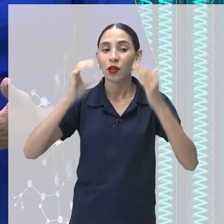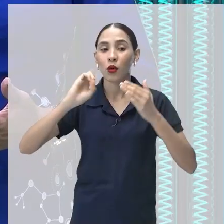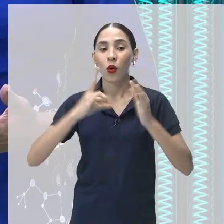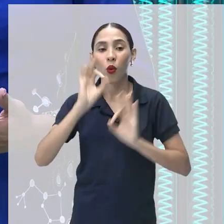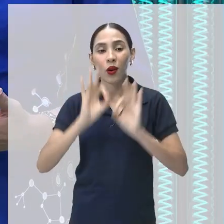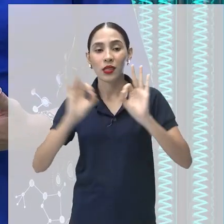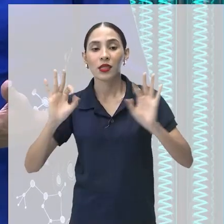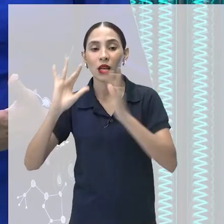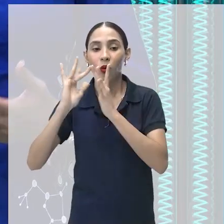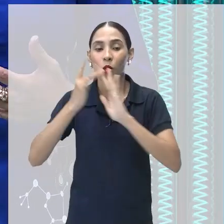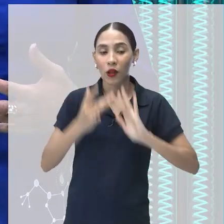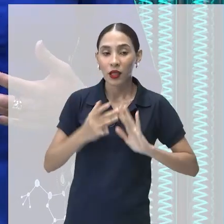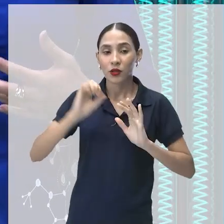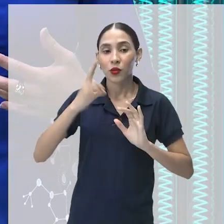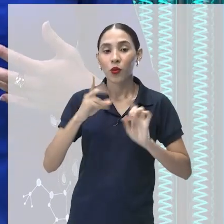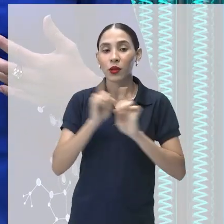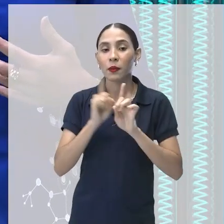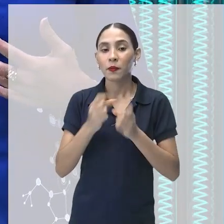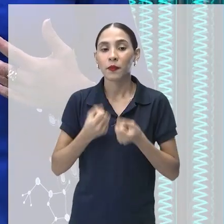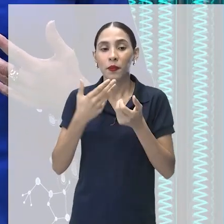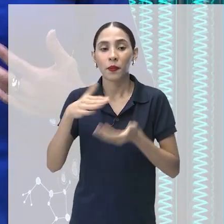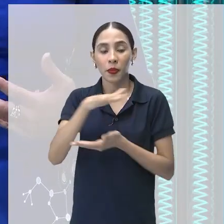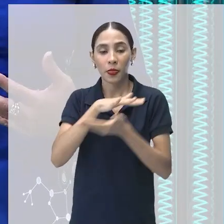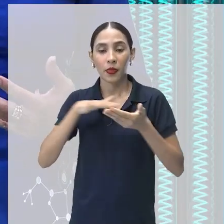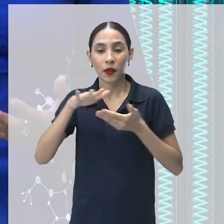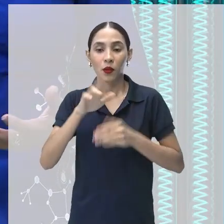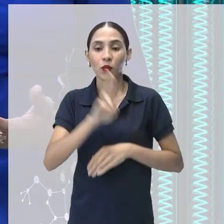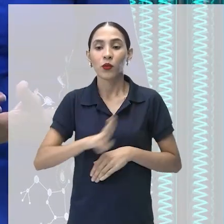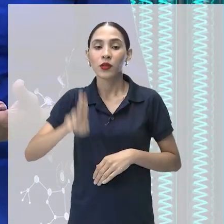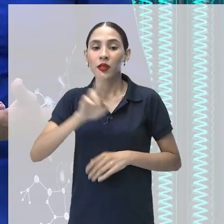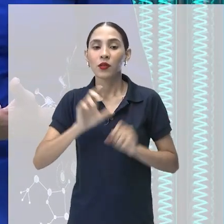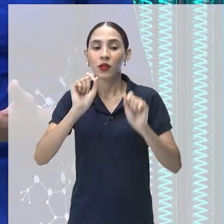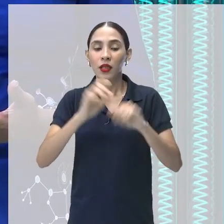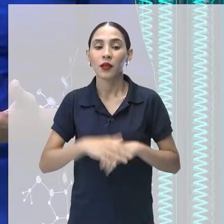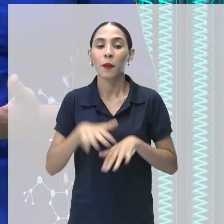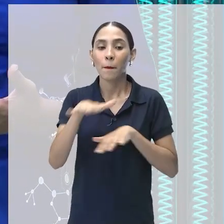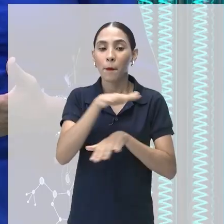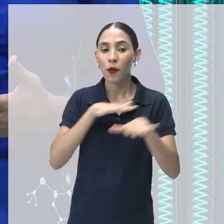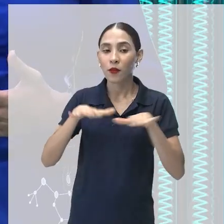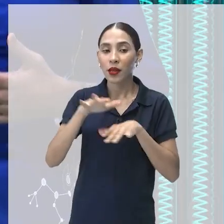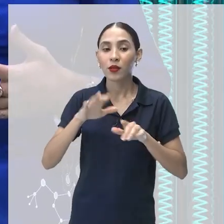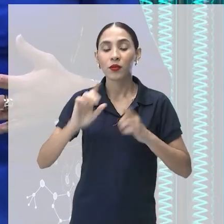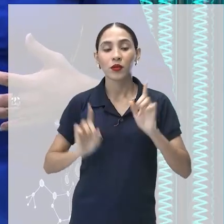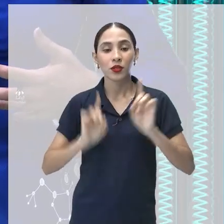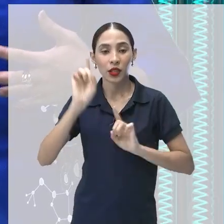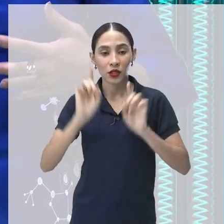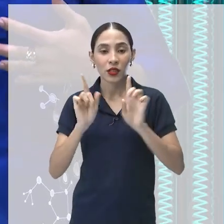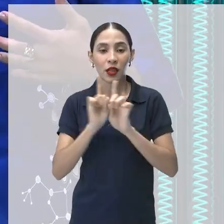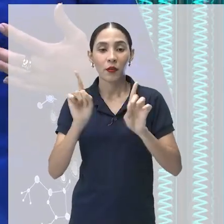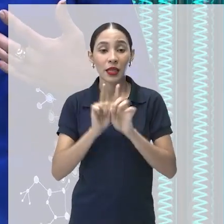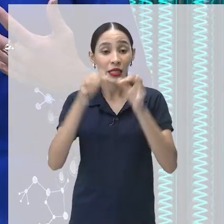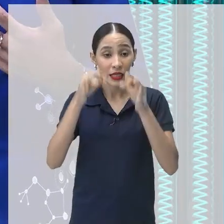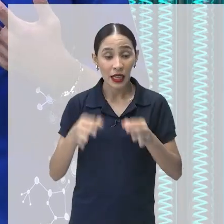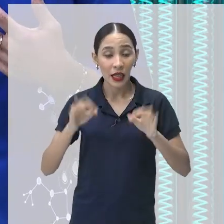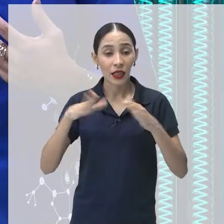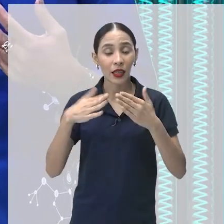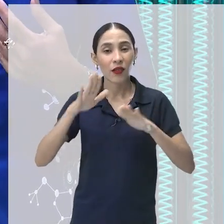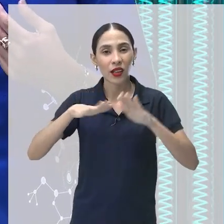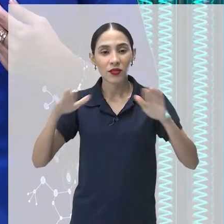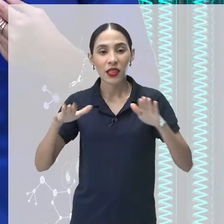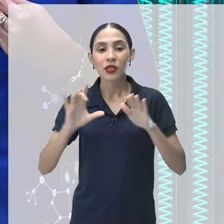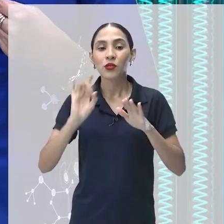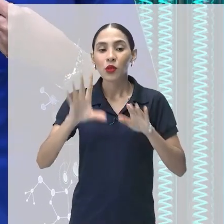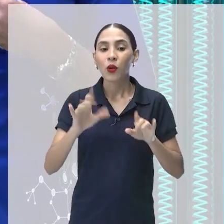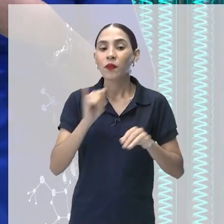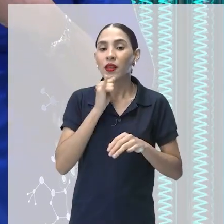elabora contexto ou gera atmosfera concretas por meio de movimentos e do gesto apropriado. Então, às vezes,